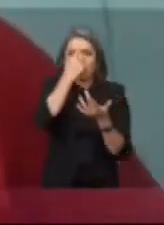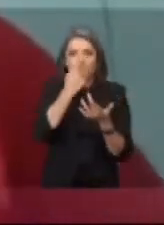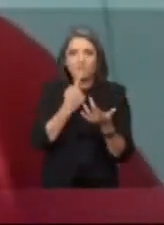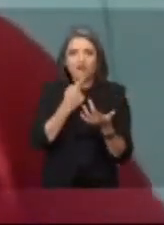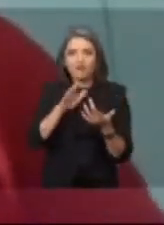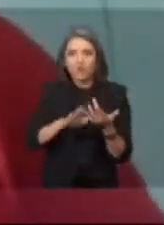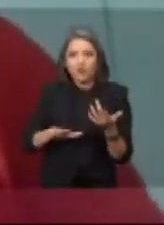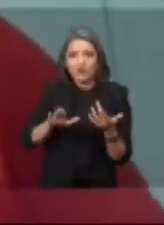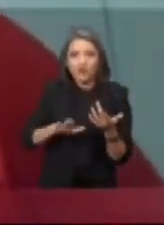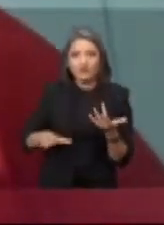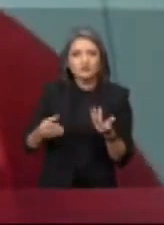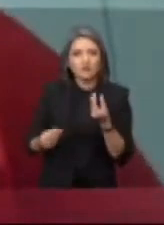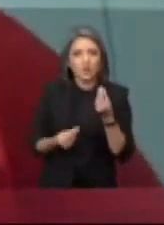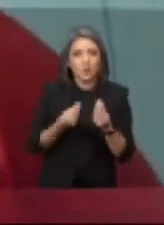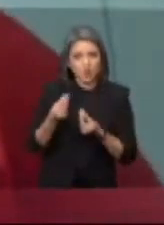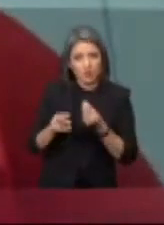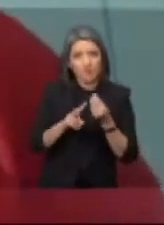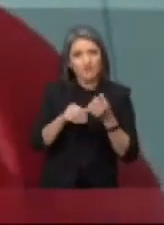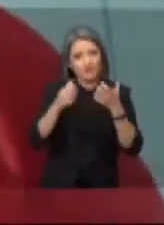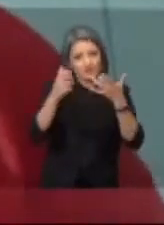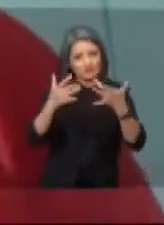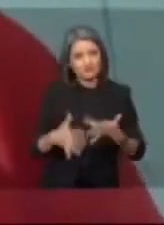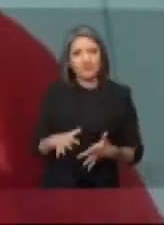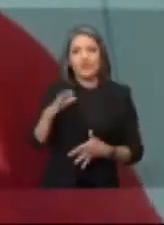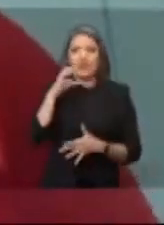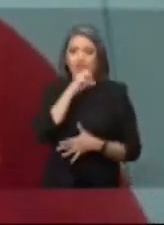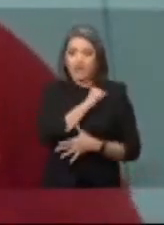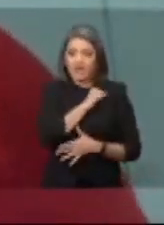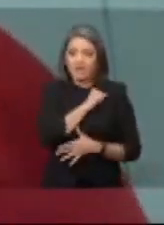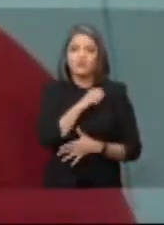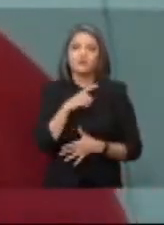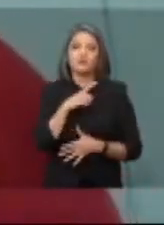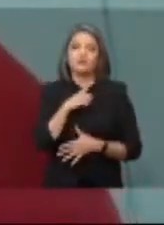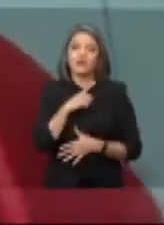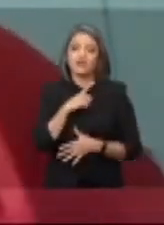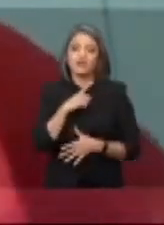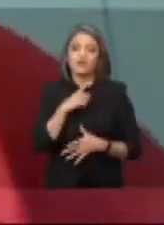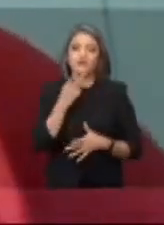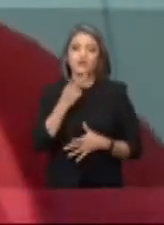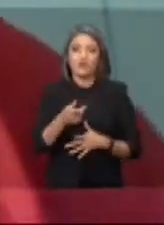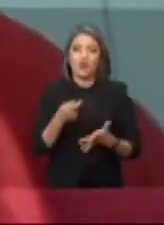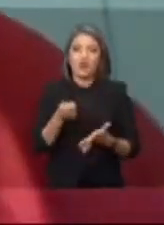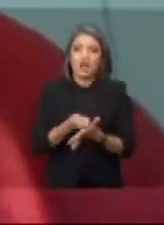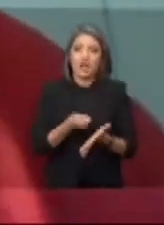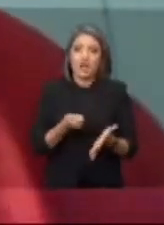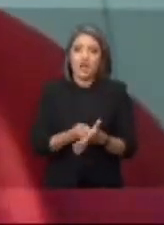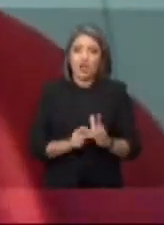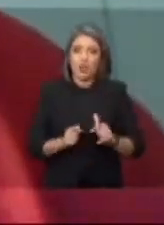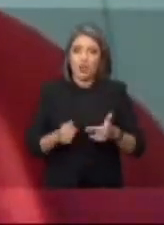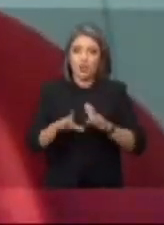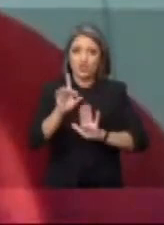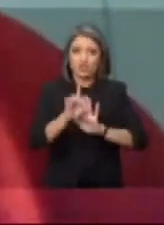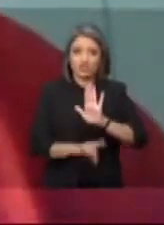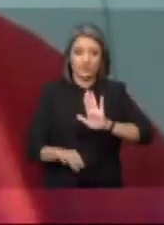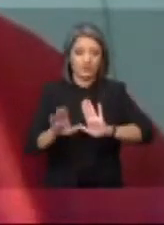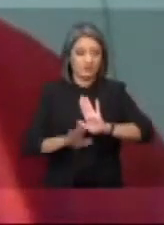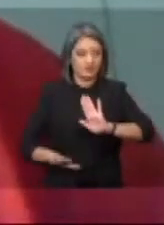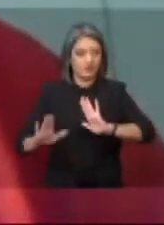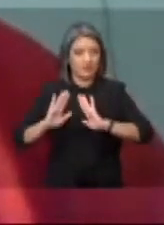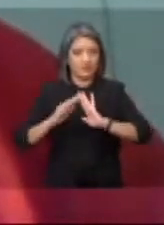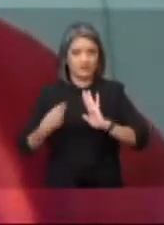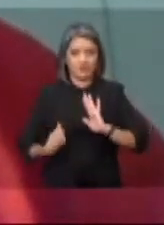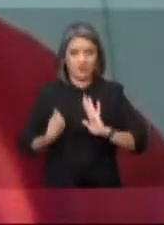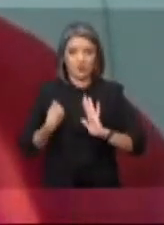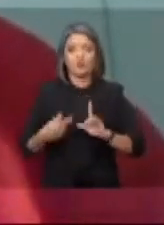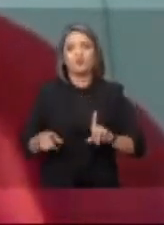muito rápida, eu quero abordar, para a gente estar associando todo momento a luta do direito das crianças em situação de rua como a